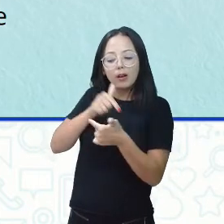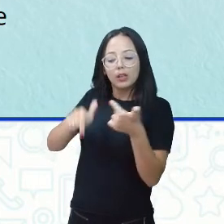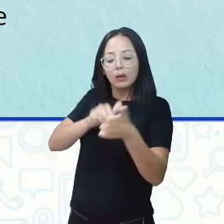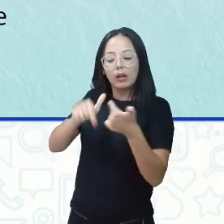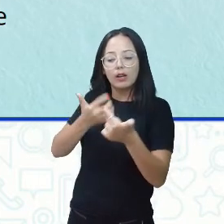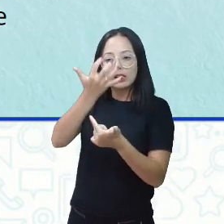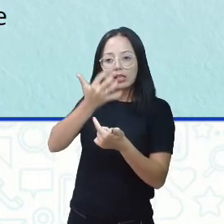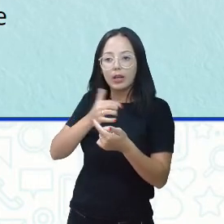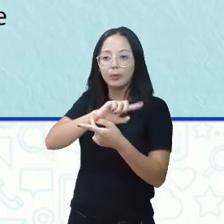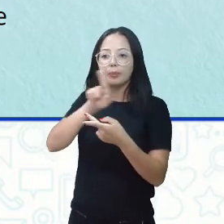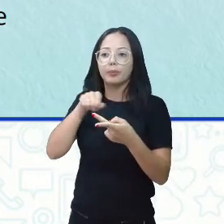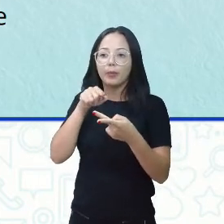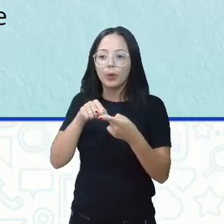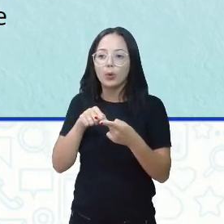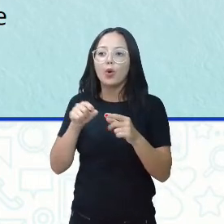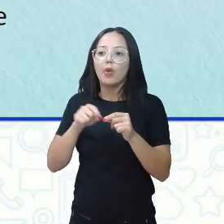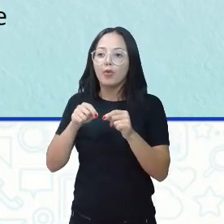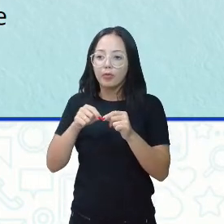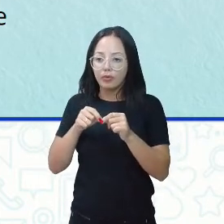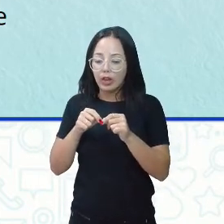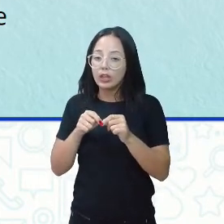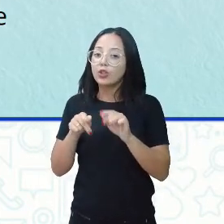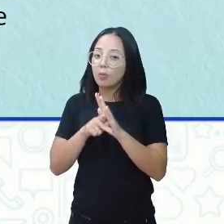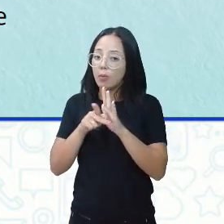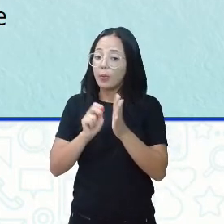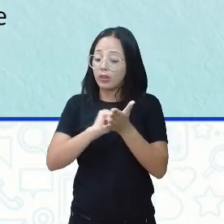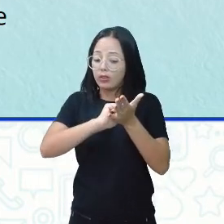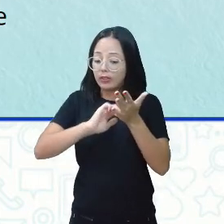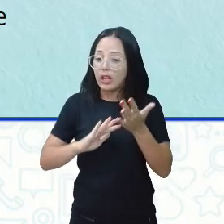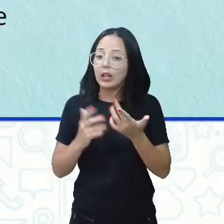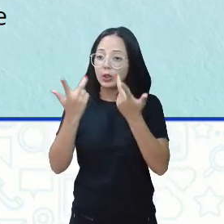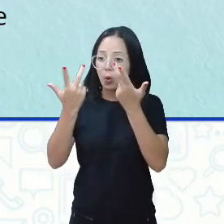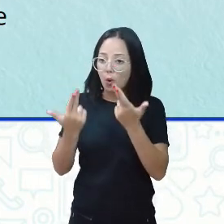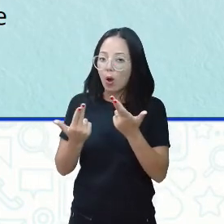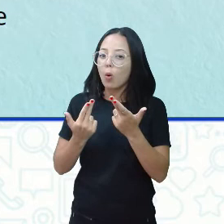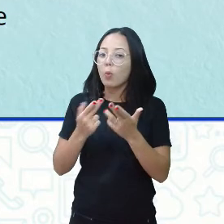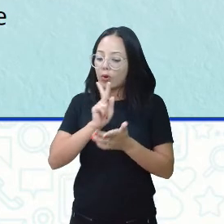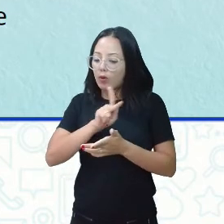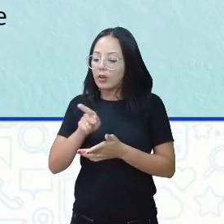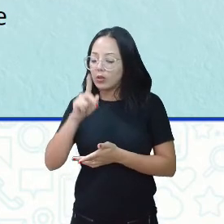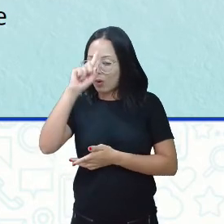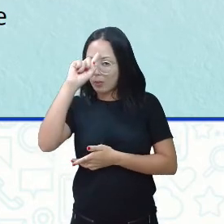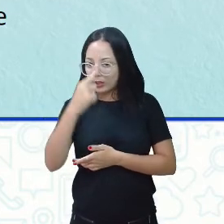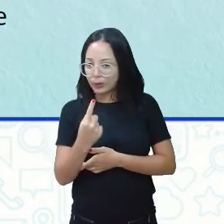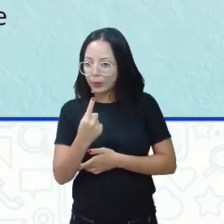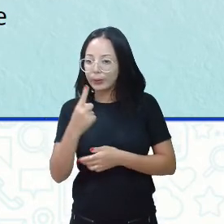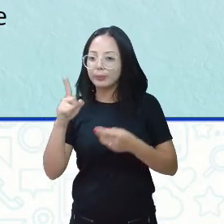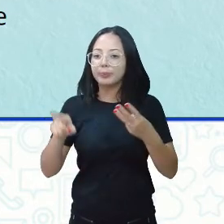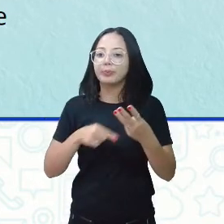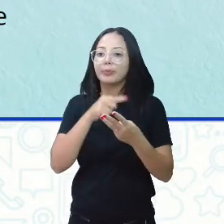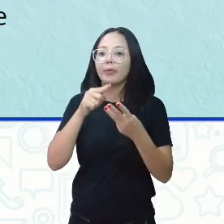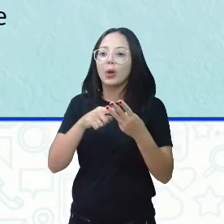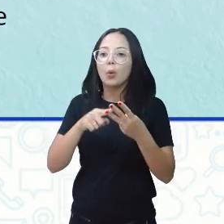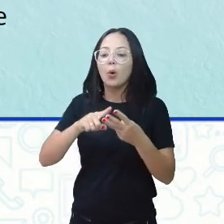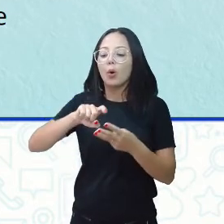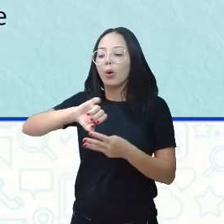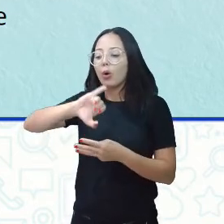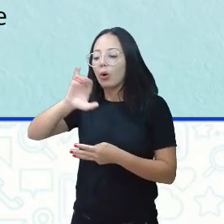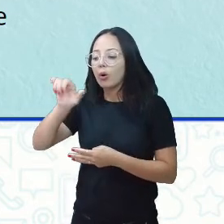trabalhava sério. Letra B, fez o trabalho conforme o professor orientou.